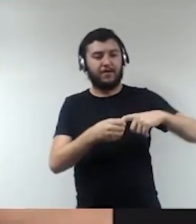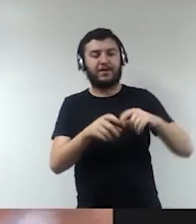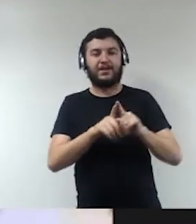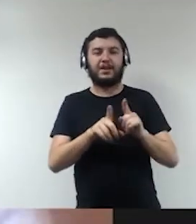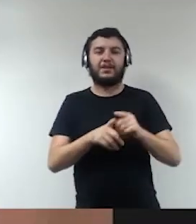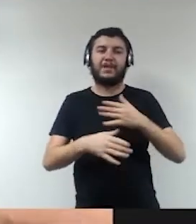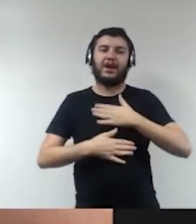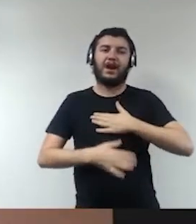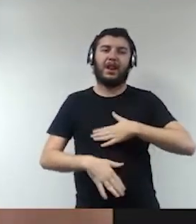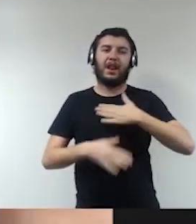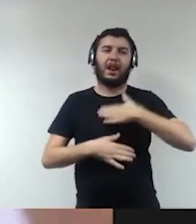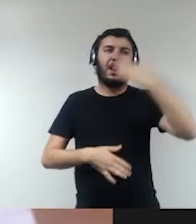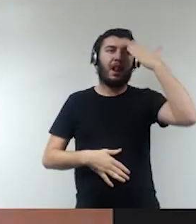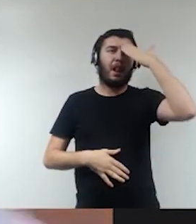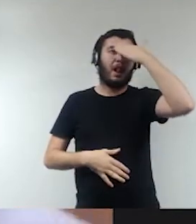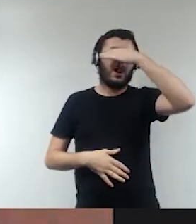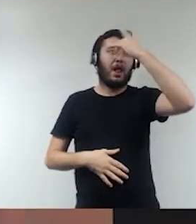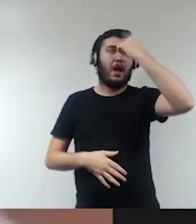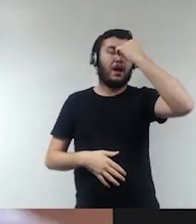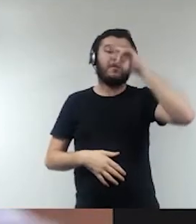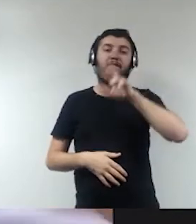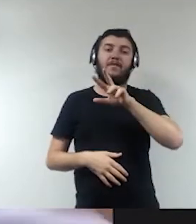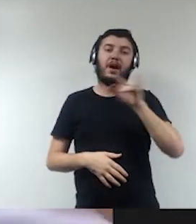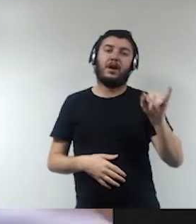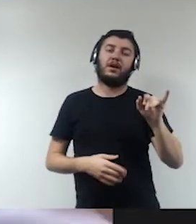sossego até mesmo para